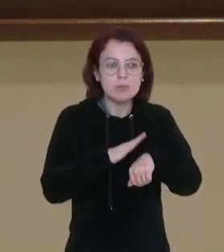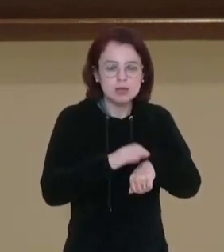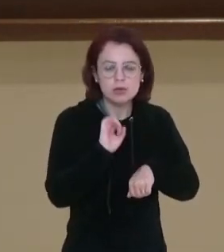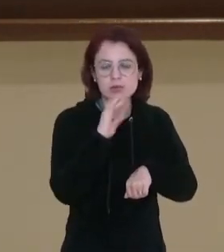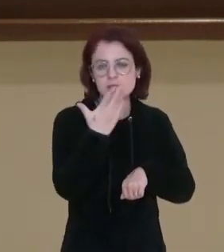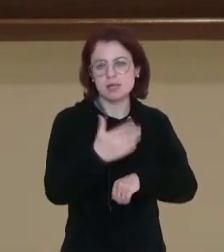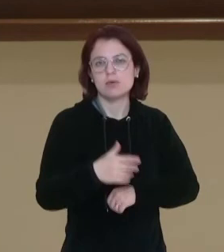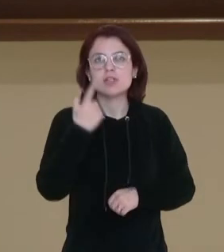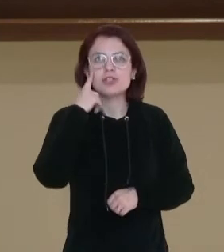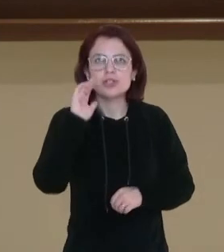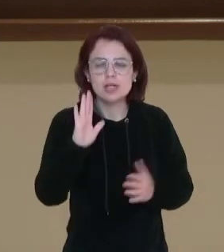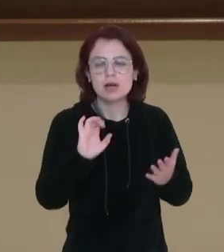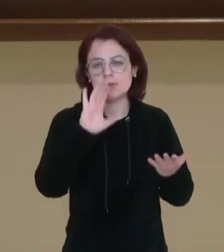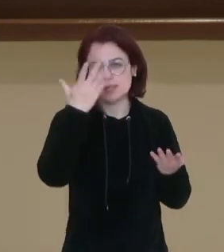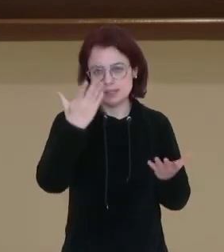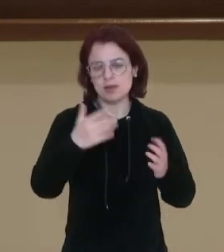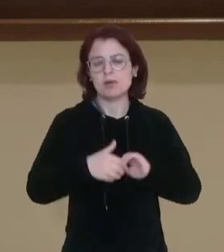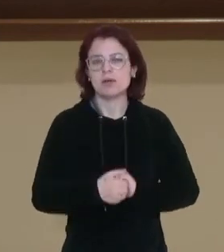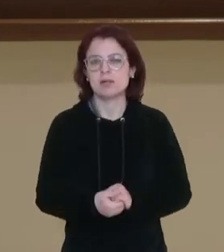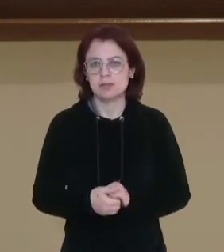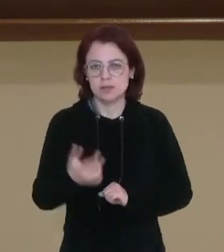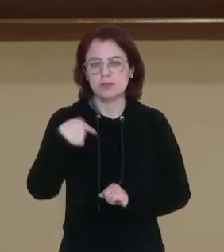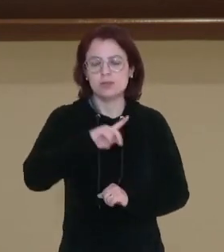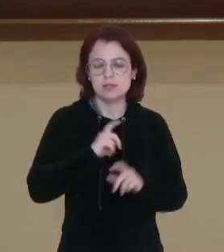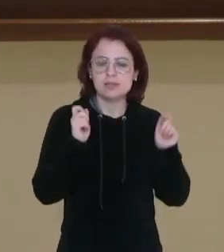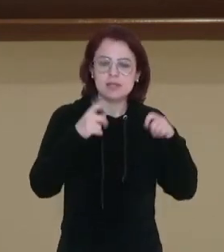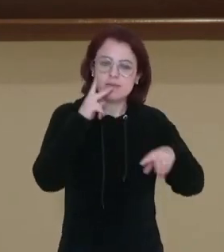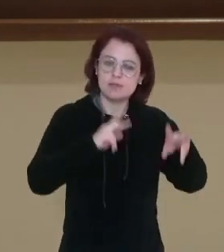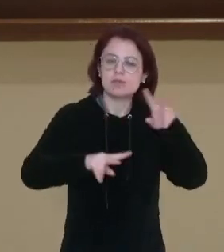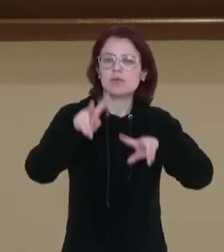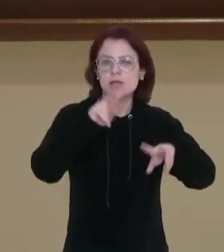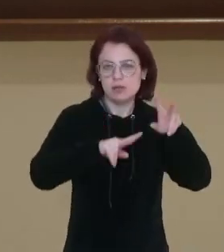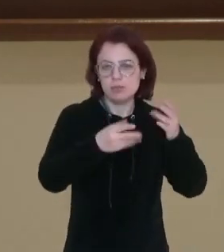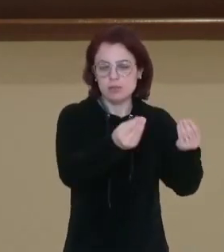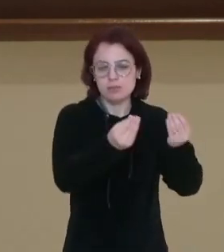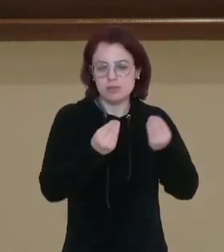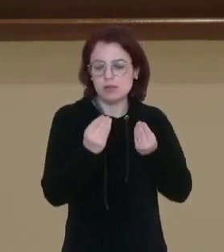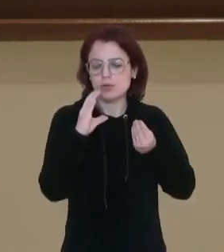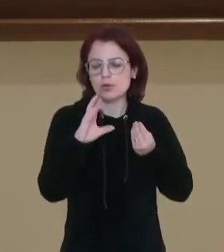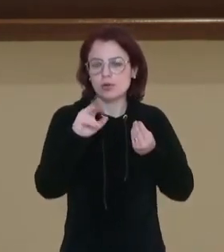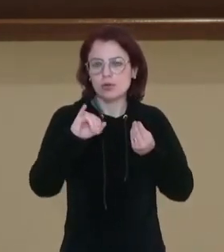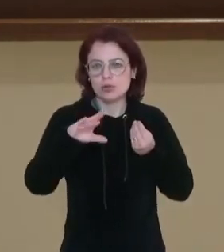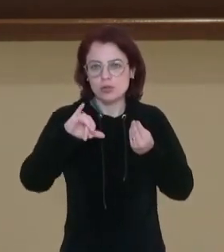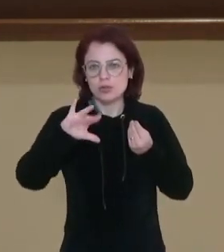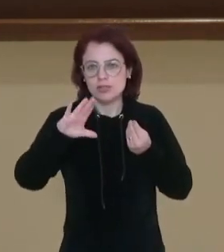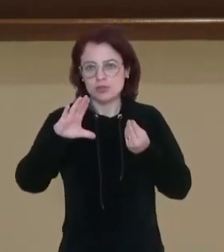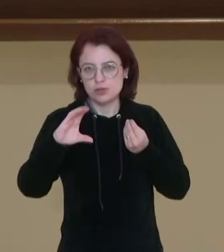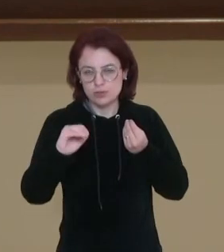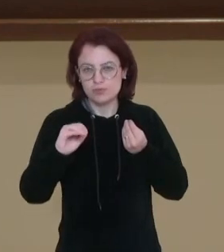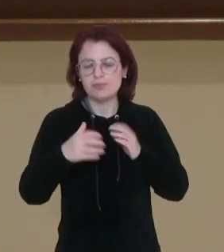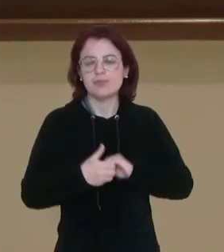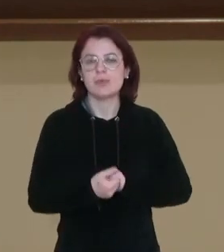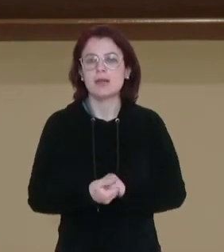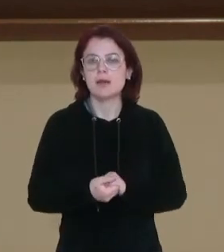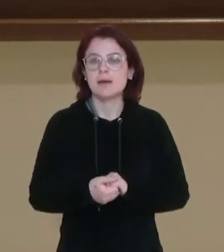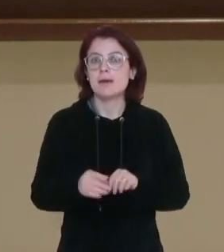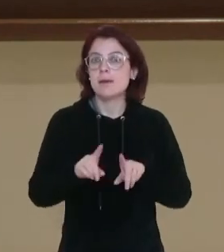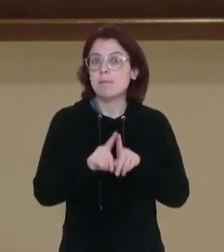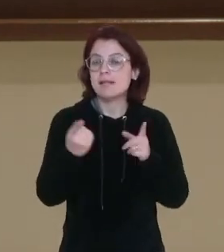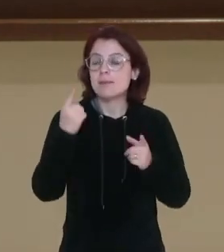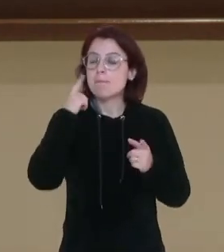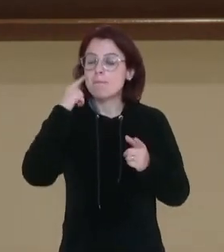que aconteceu, enfim, a gente consegue visualizar porque o tempo cronológico ele é externo ao personagem. Agora, o